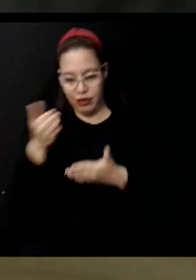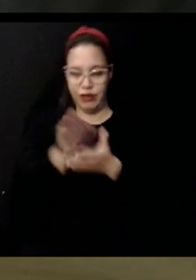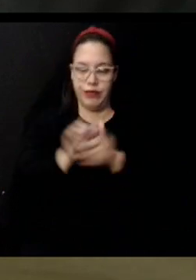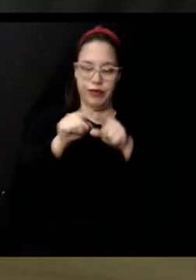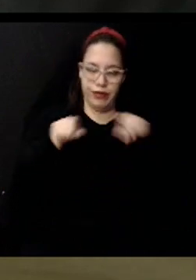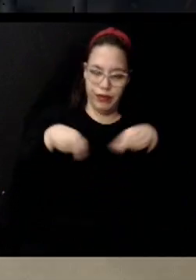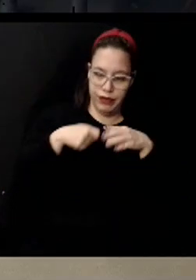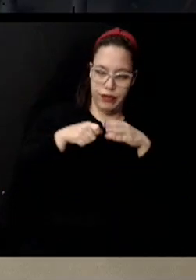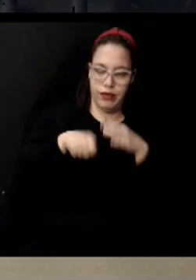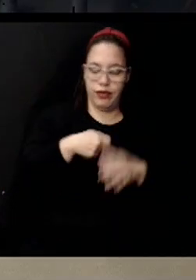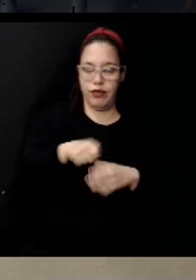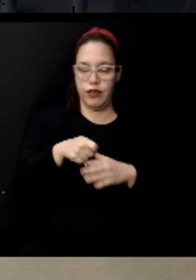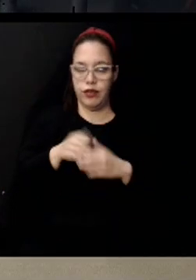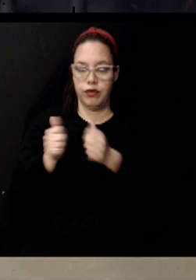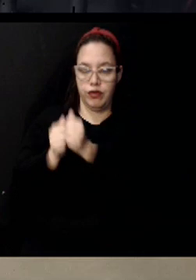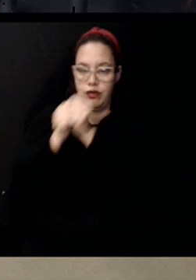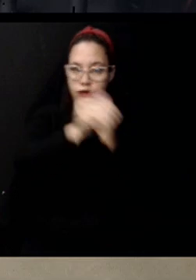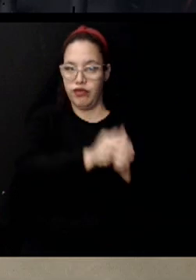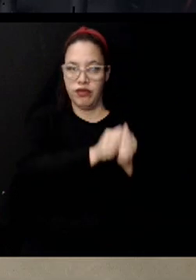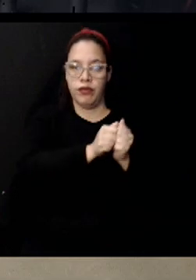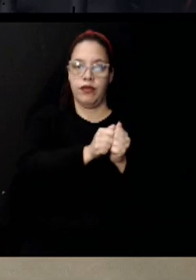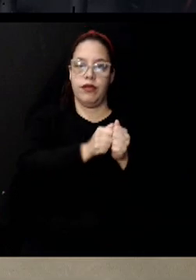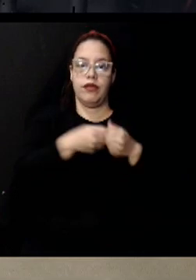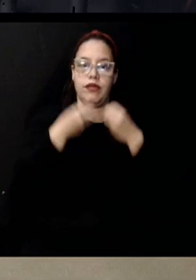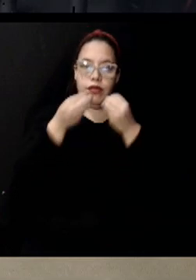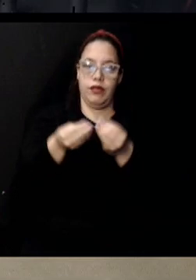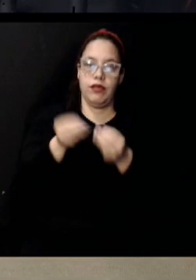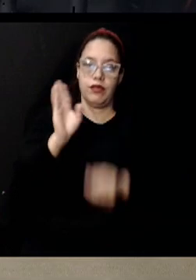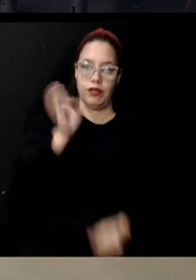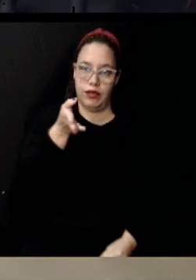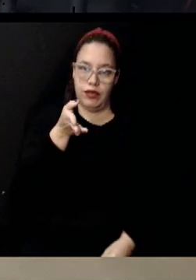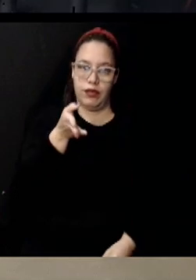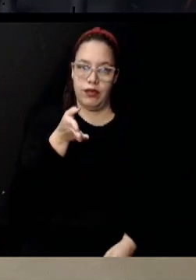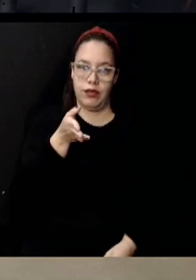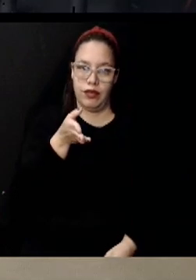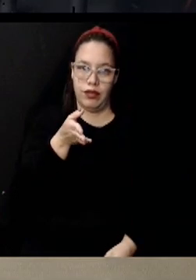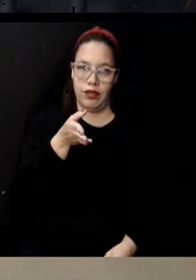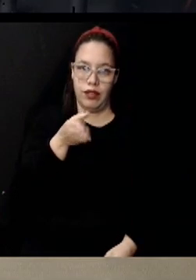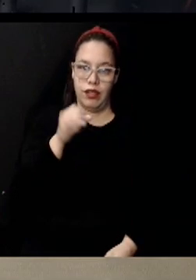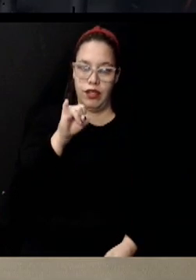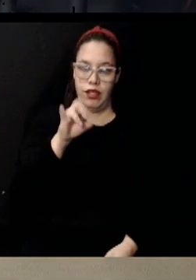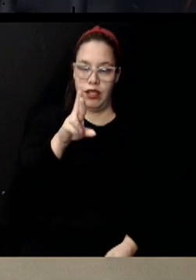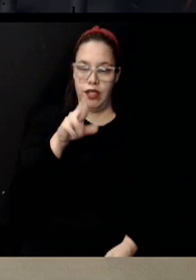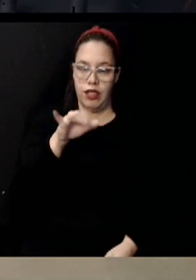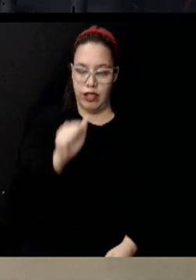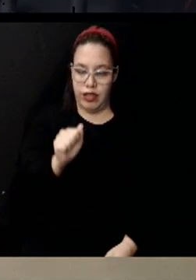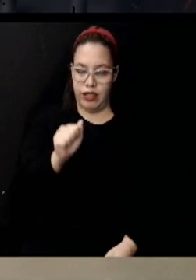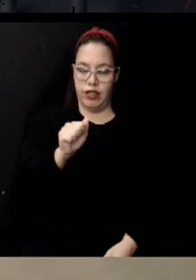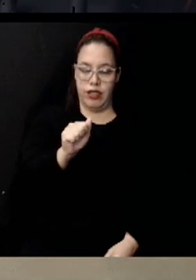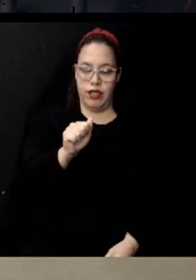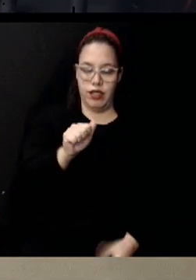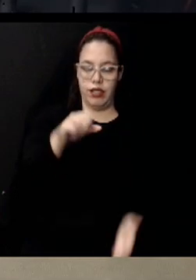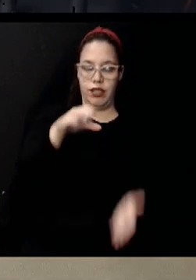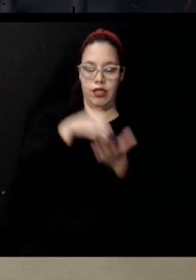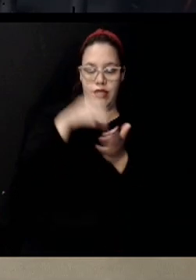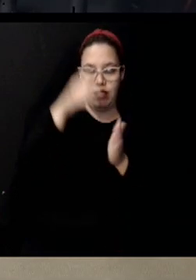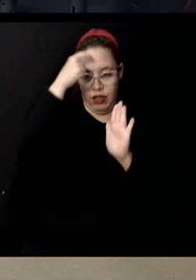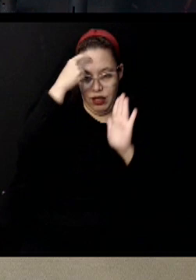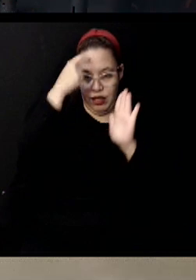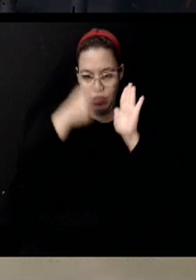a sua companhia. Entrego agora e daqui a pouquinho nós temos a Ilha, direto da Central IA de